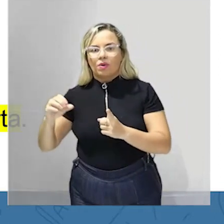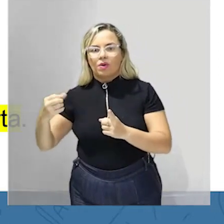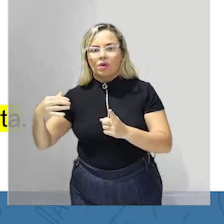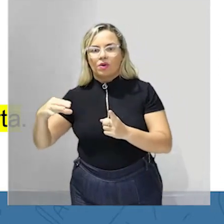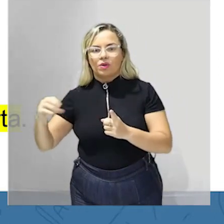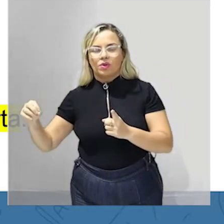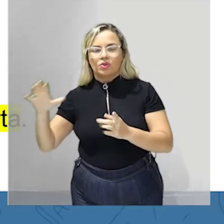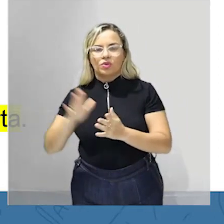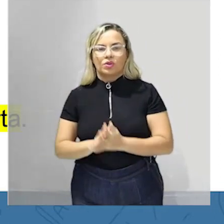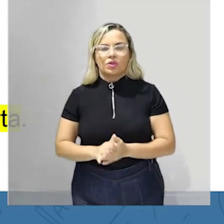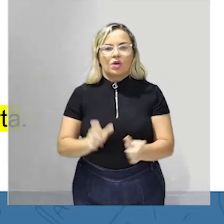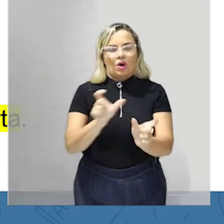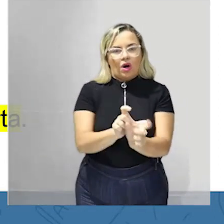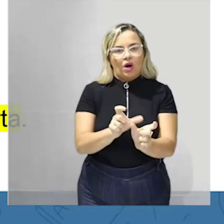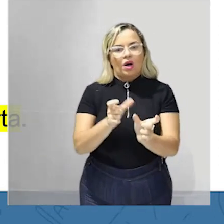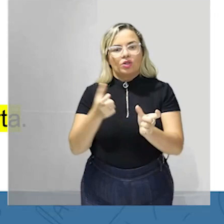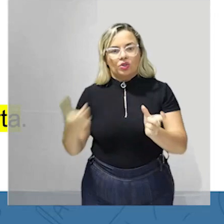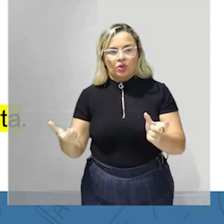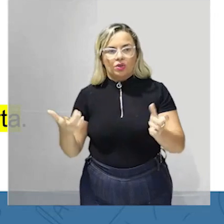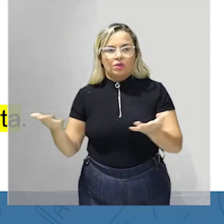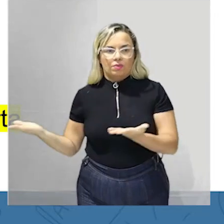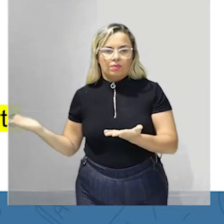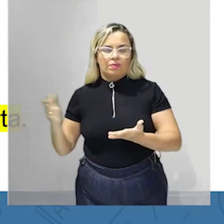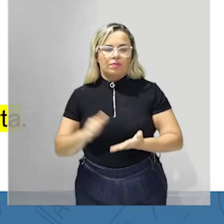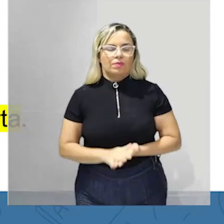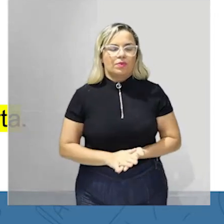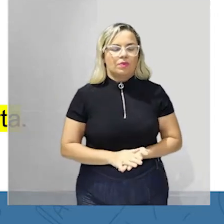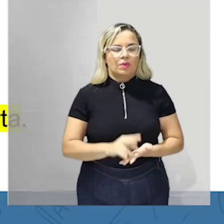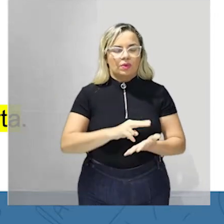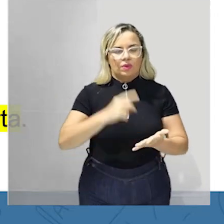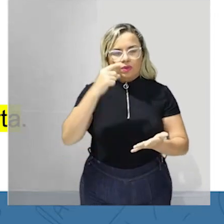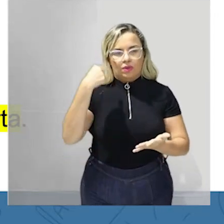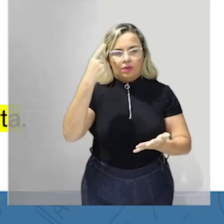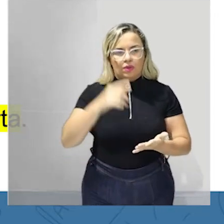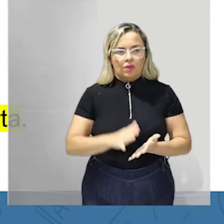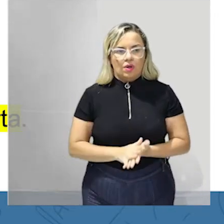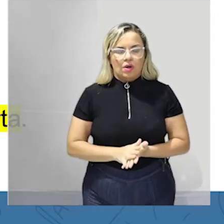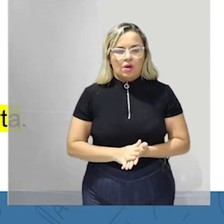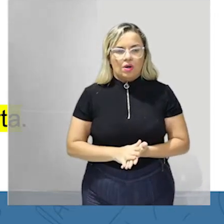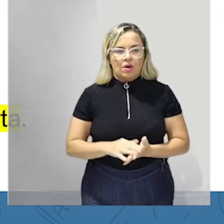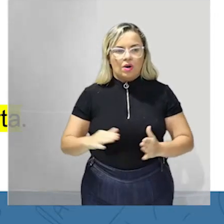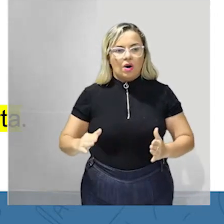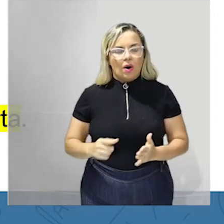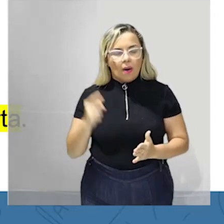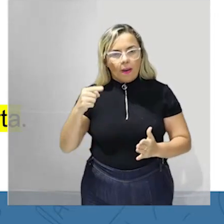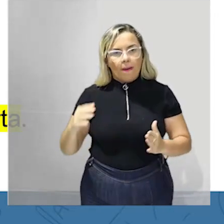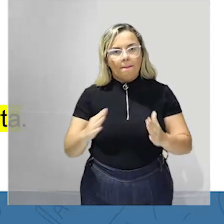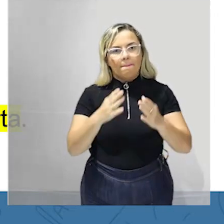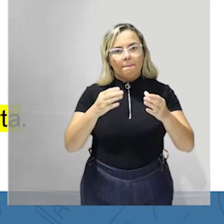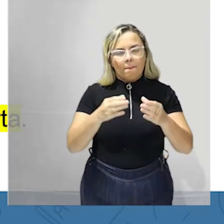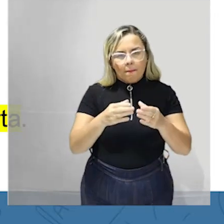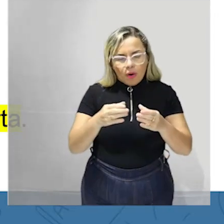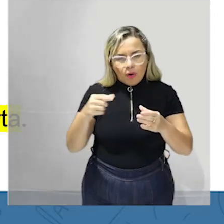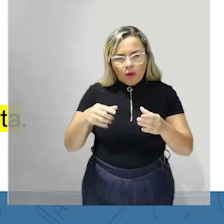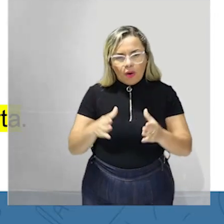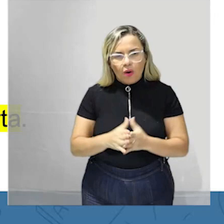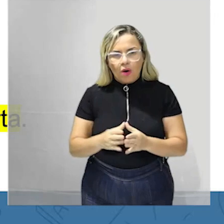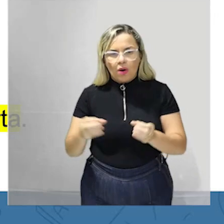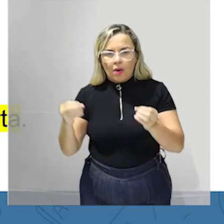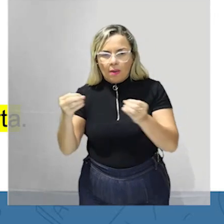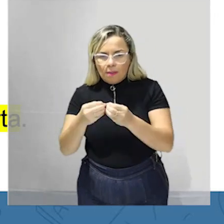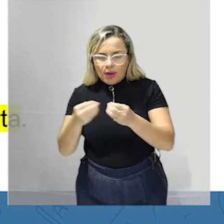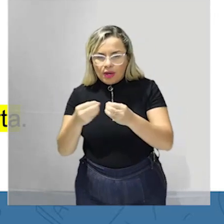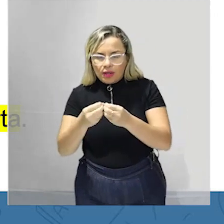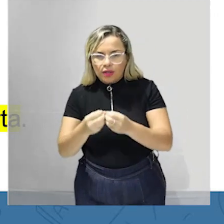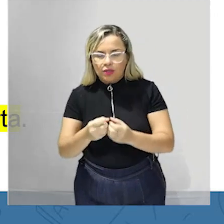hospital, pero lejos de la escuela. Moro perto do hospital, mas longe da escola. Então,